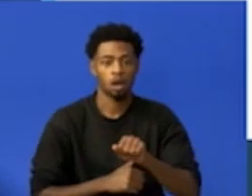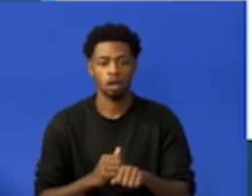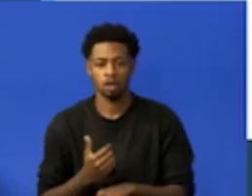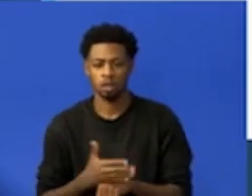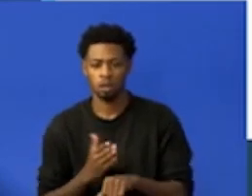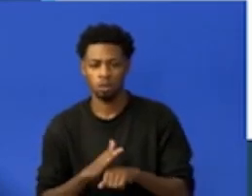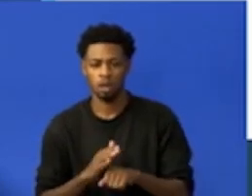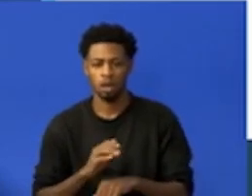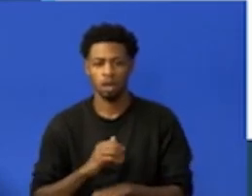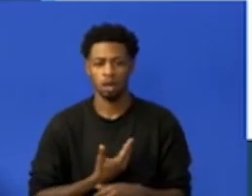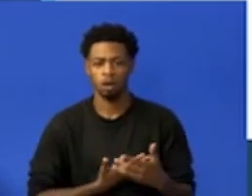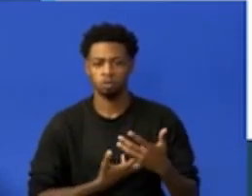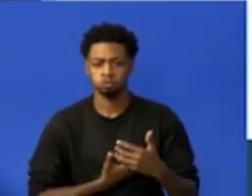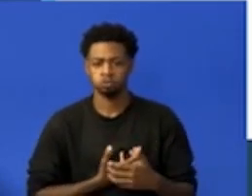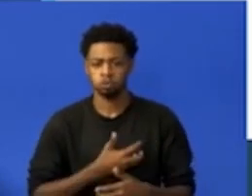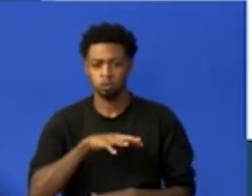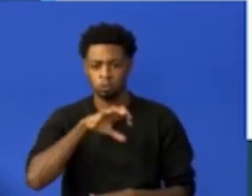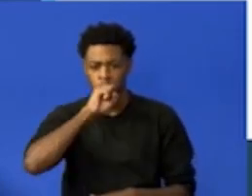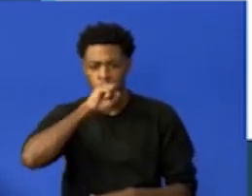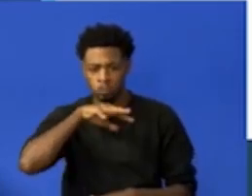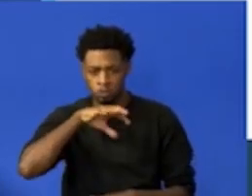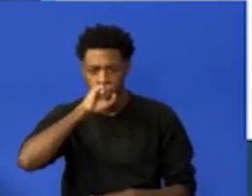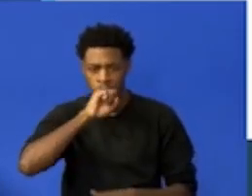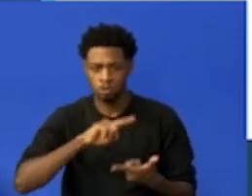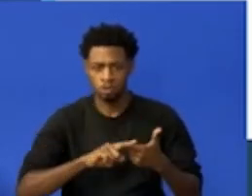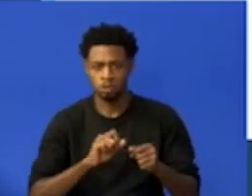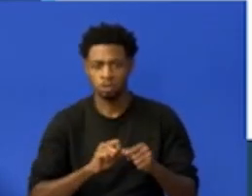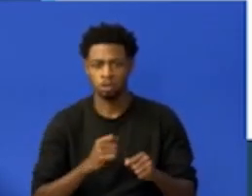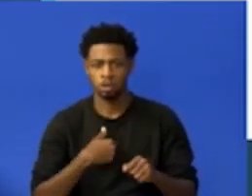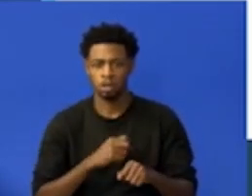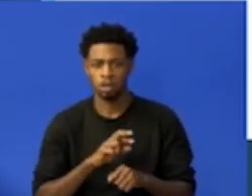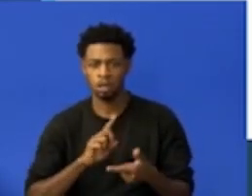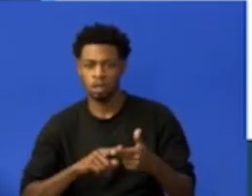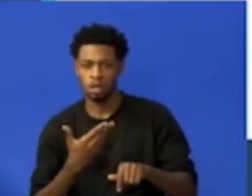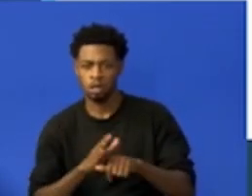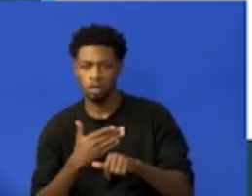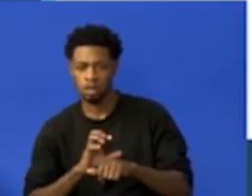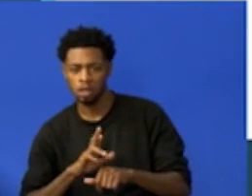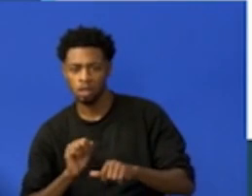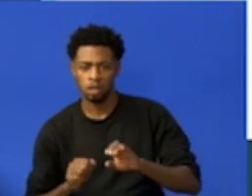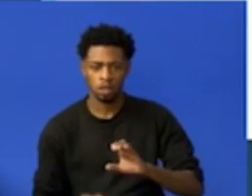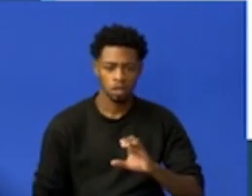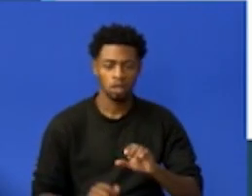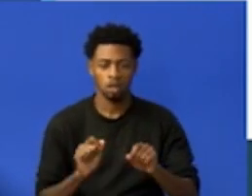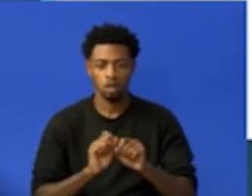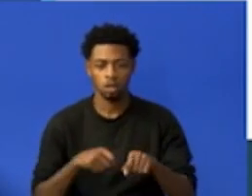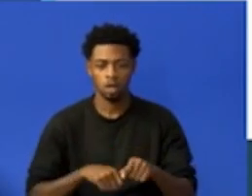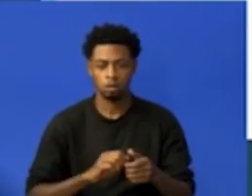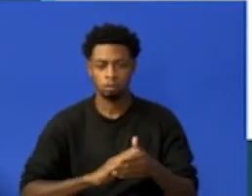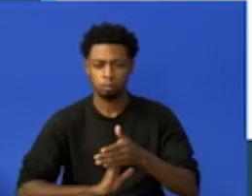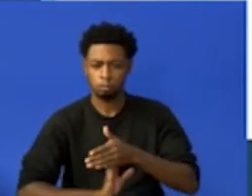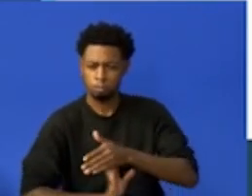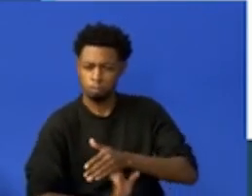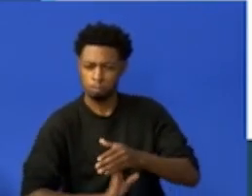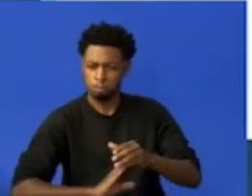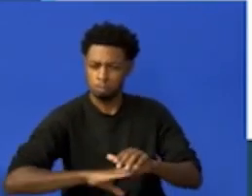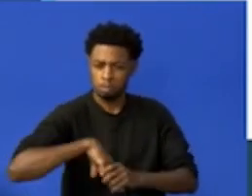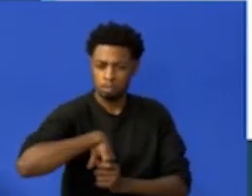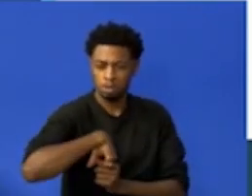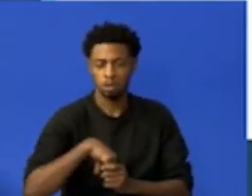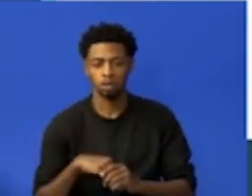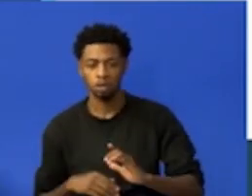aeróbico. Alternativa B, treinamento resistido. Alternativa C, treinamento de flexibilidade. Alternativa